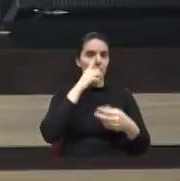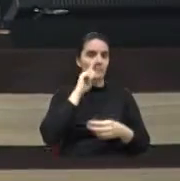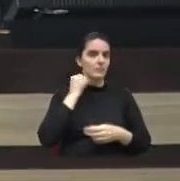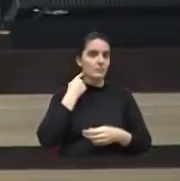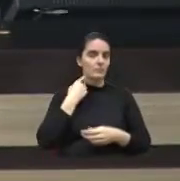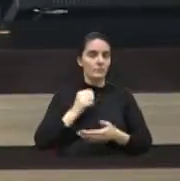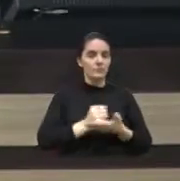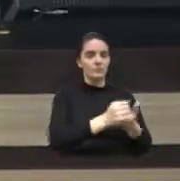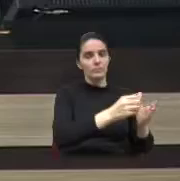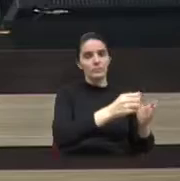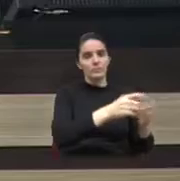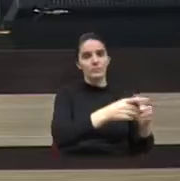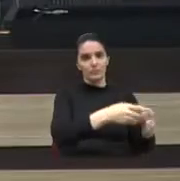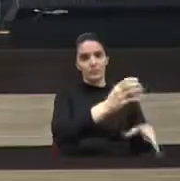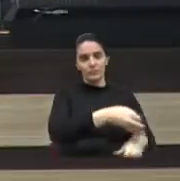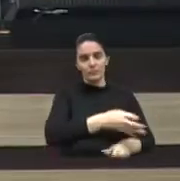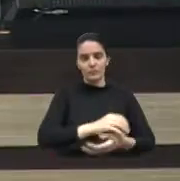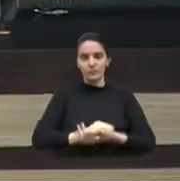comissões competentes.